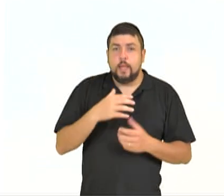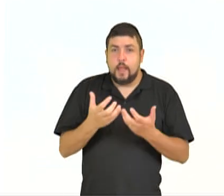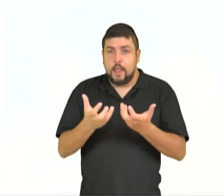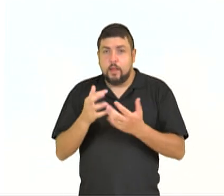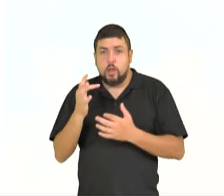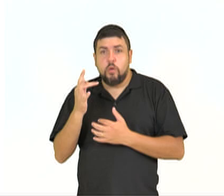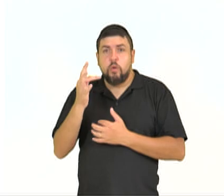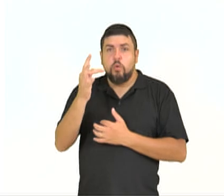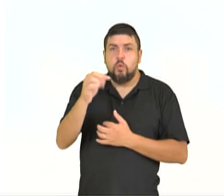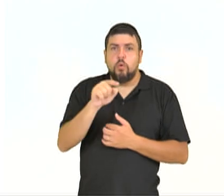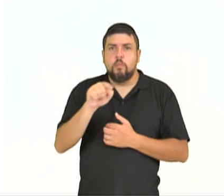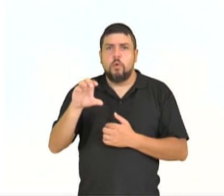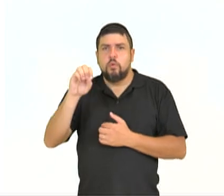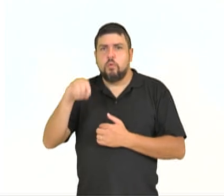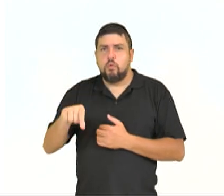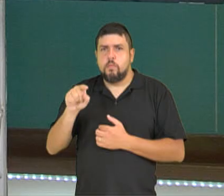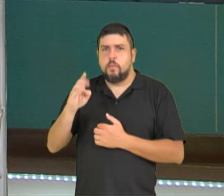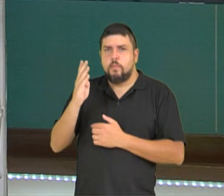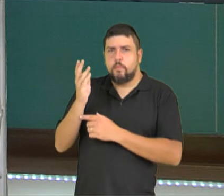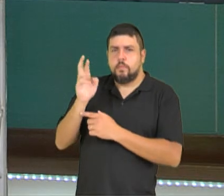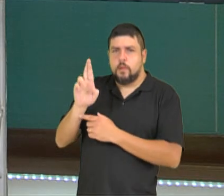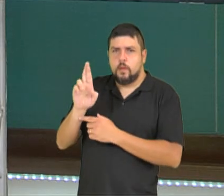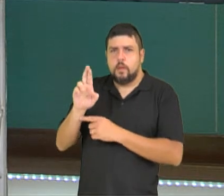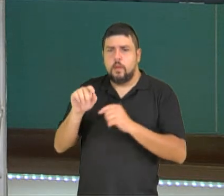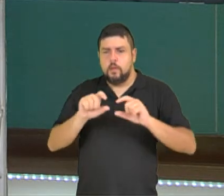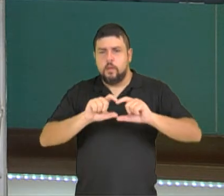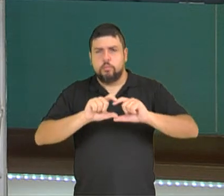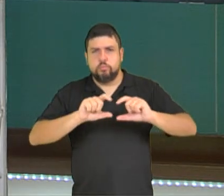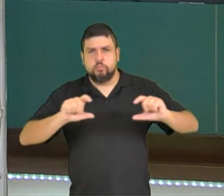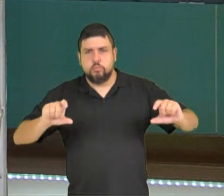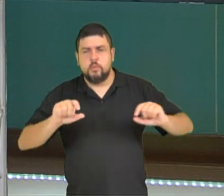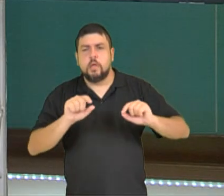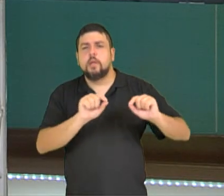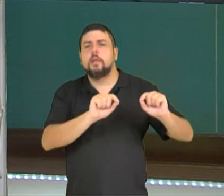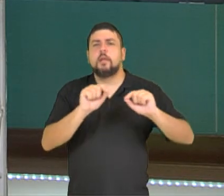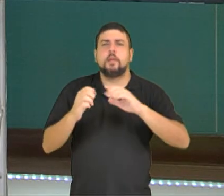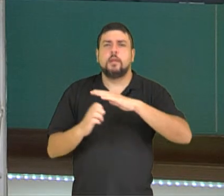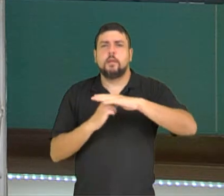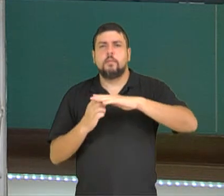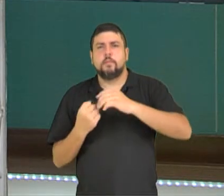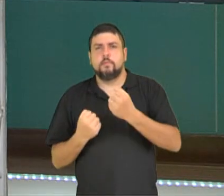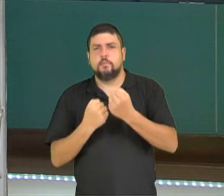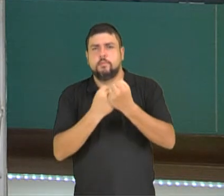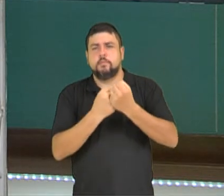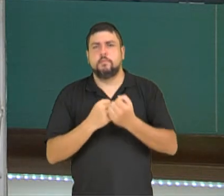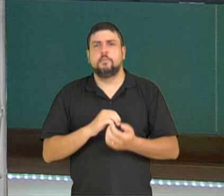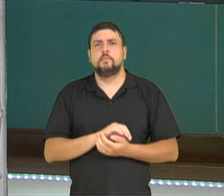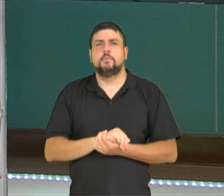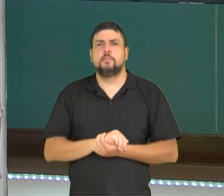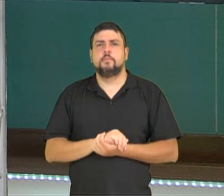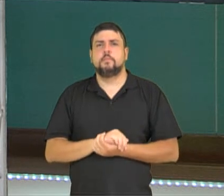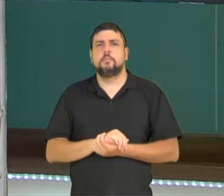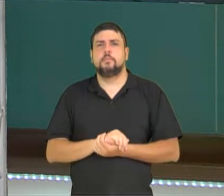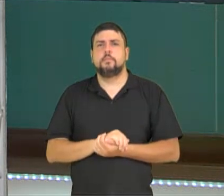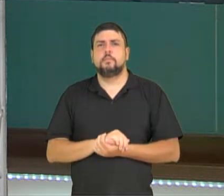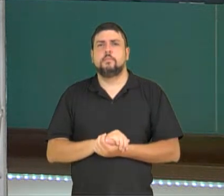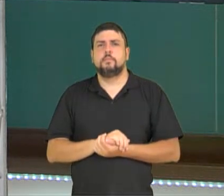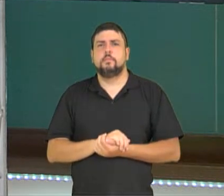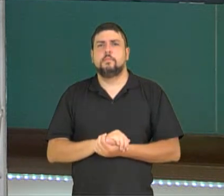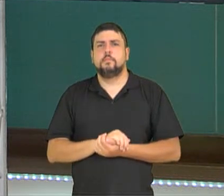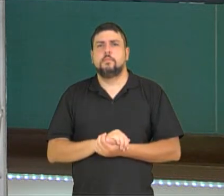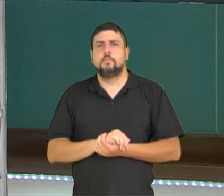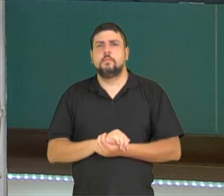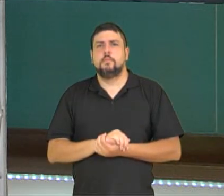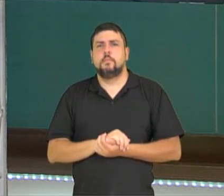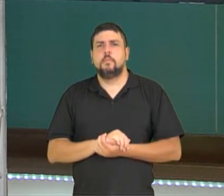criançaquerfuturo.com.br. Temos aqui os logos ainda dos apoiadores dessa campanha. Não vamos falar muito sobre esse